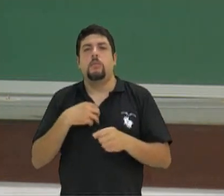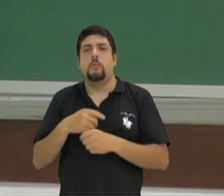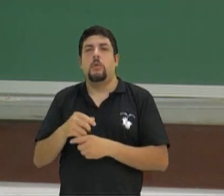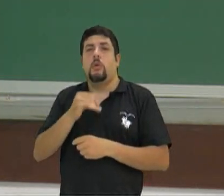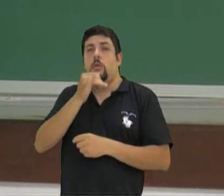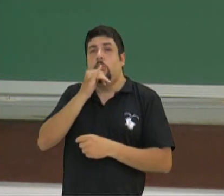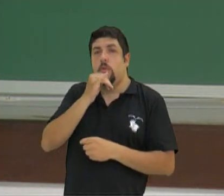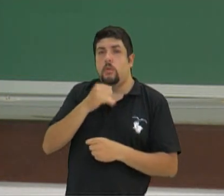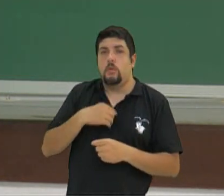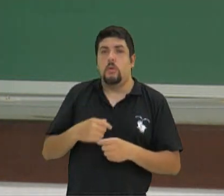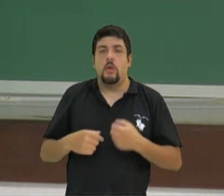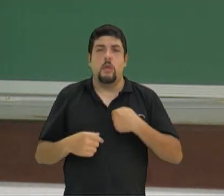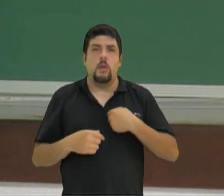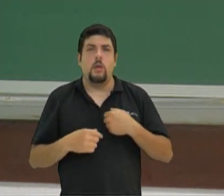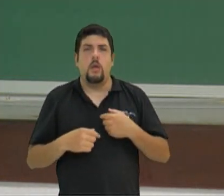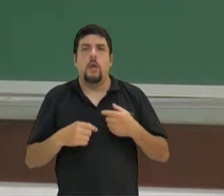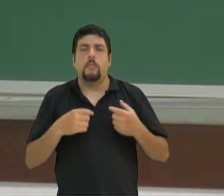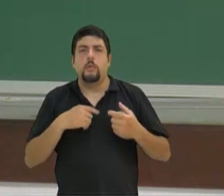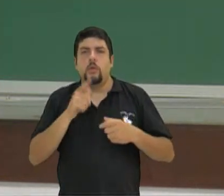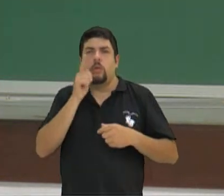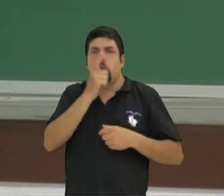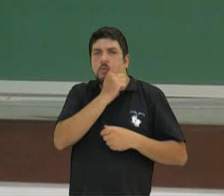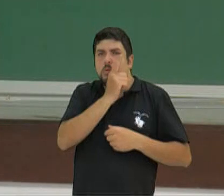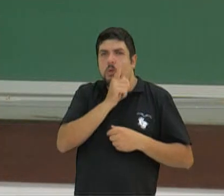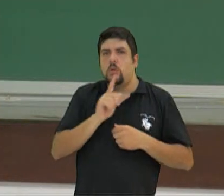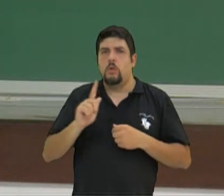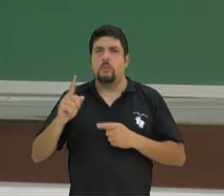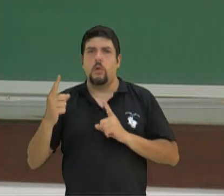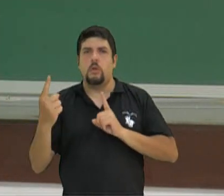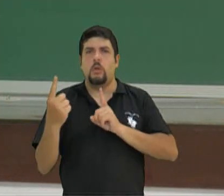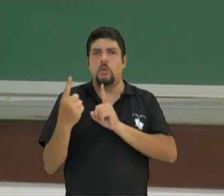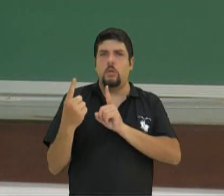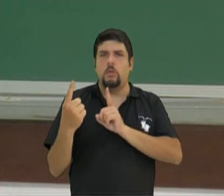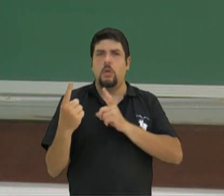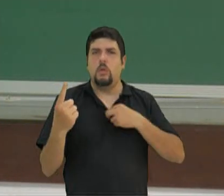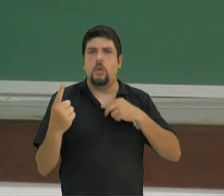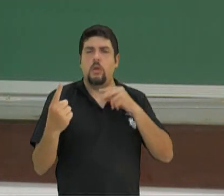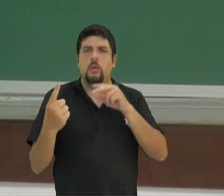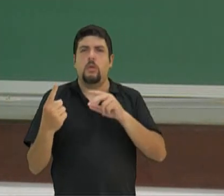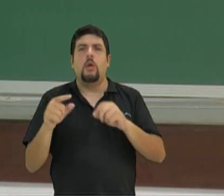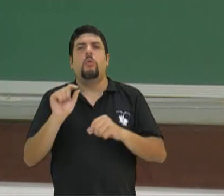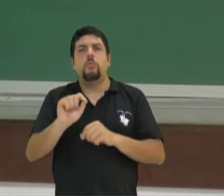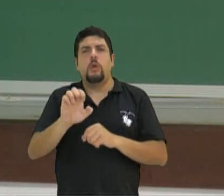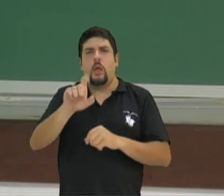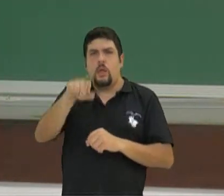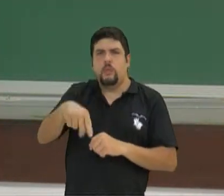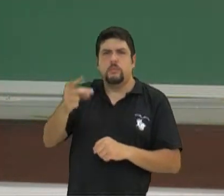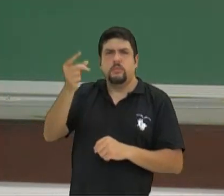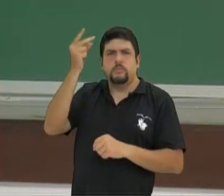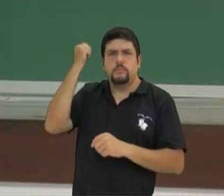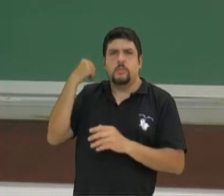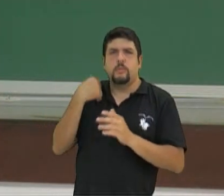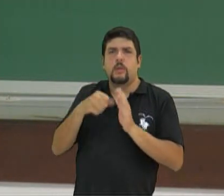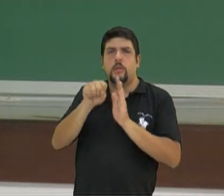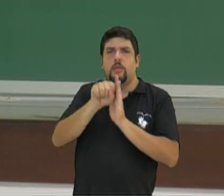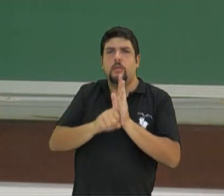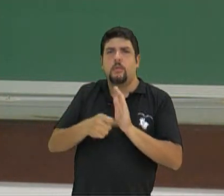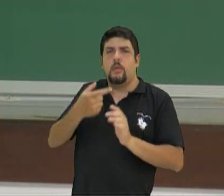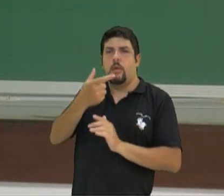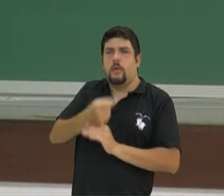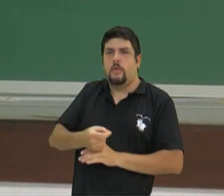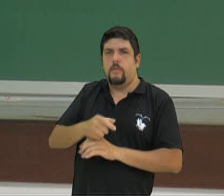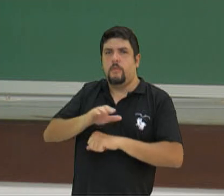eu aqui, Raquel ali. Então você vê que tem muito recurso que o cara lá atrás, né, no início do século XX, teve a ideia para